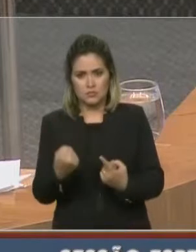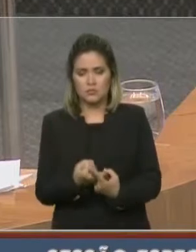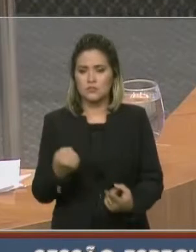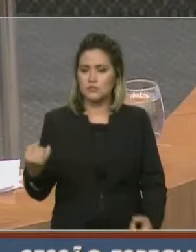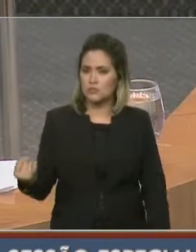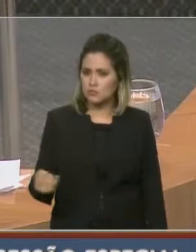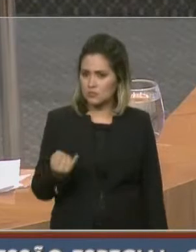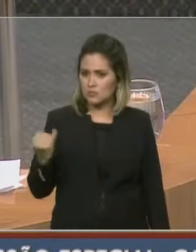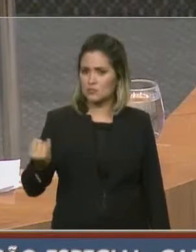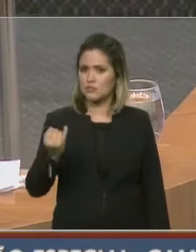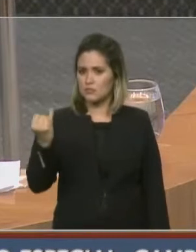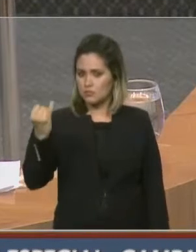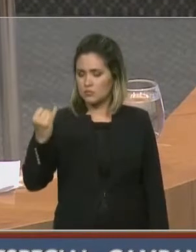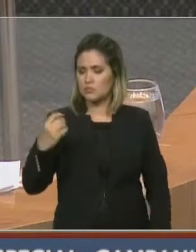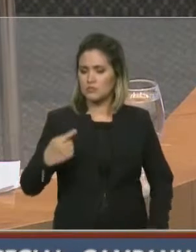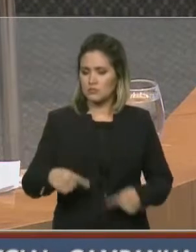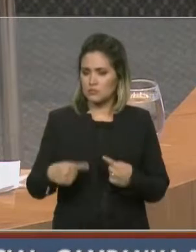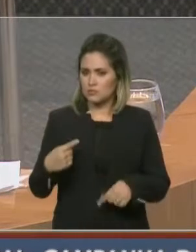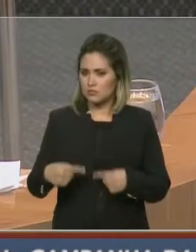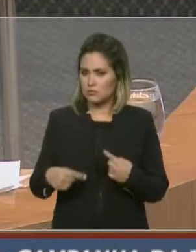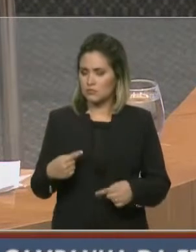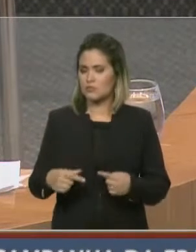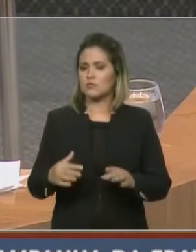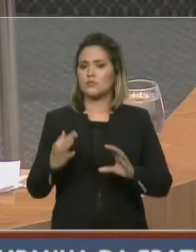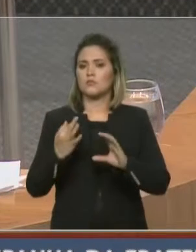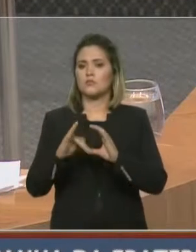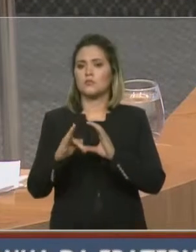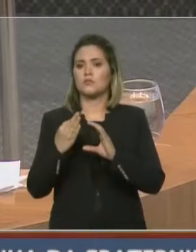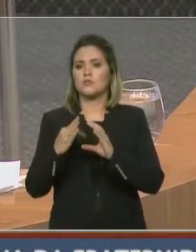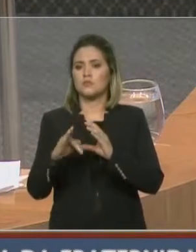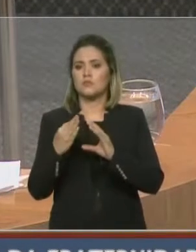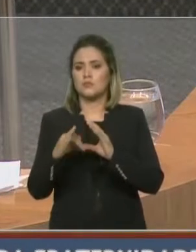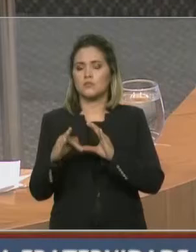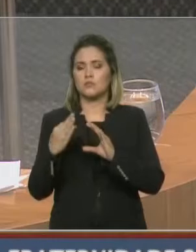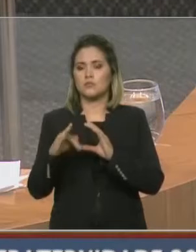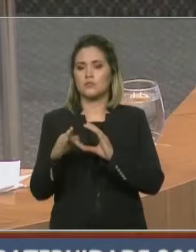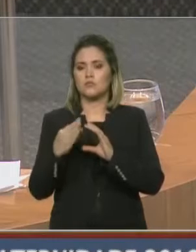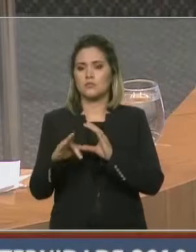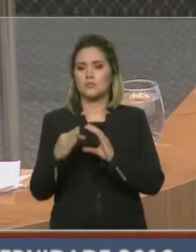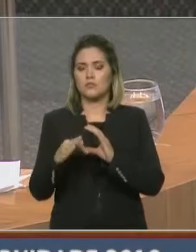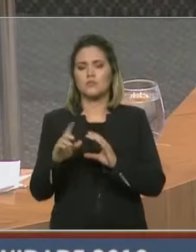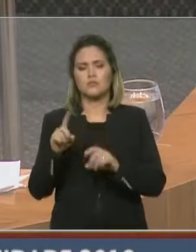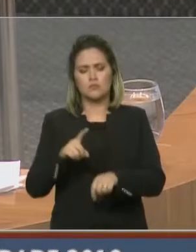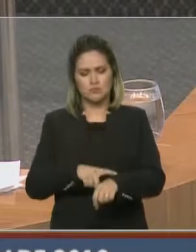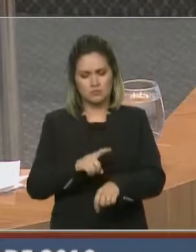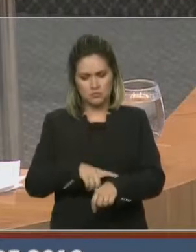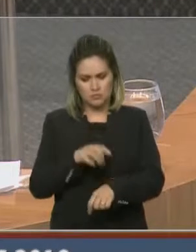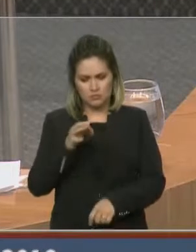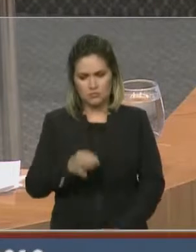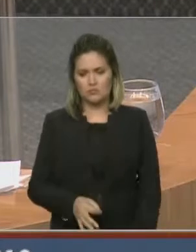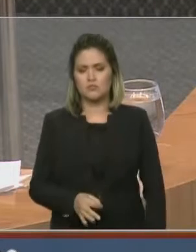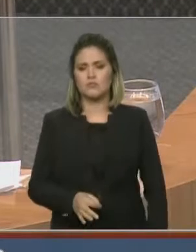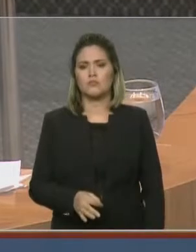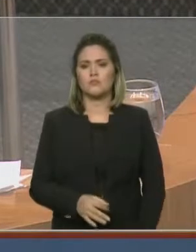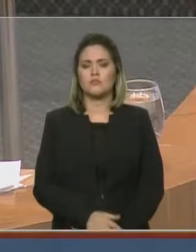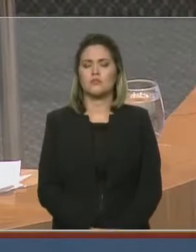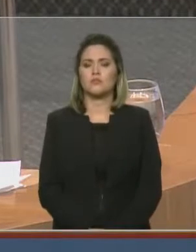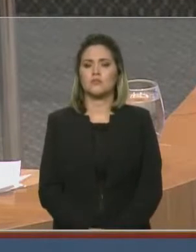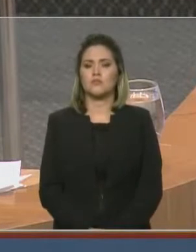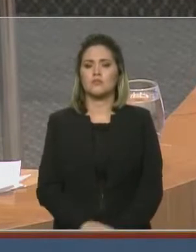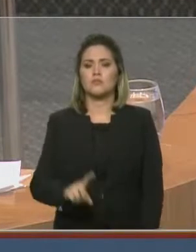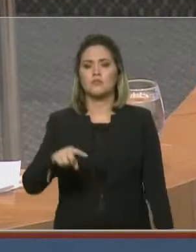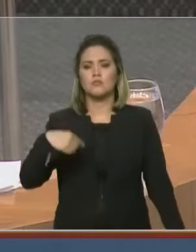neste debate, e a campanha da fraternidade é um momento propício para que